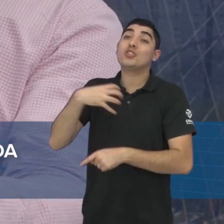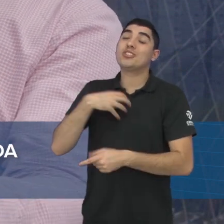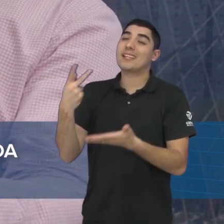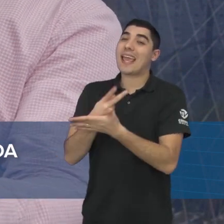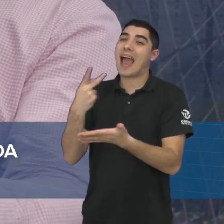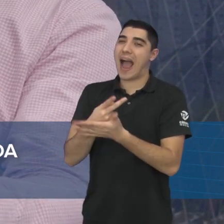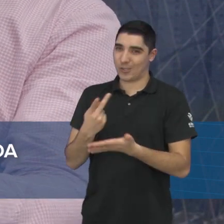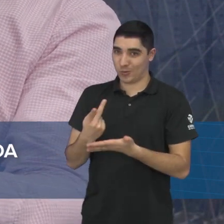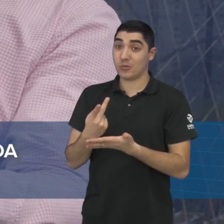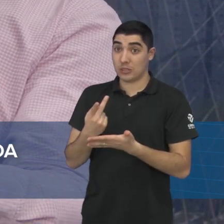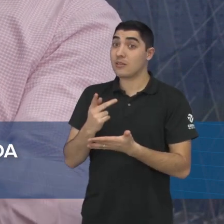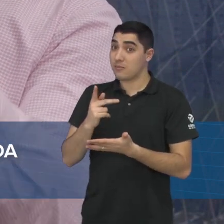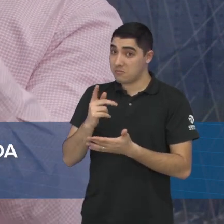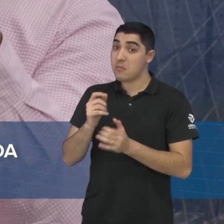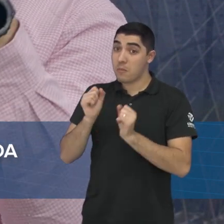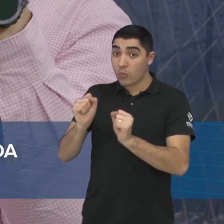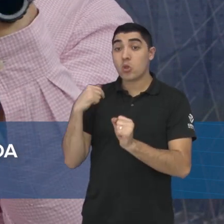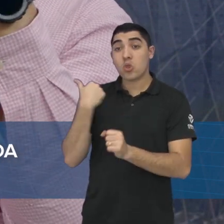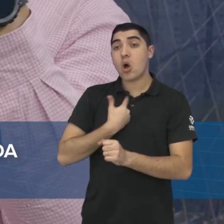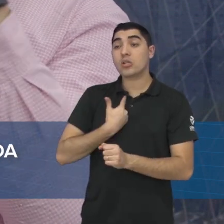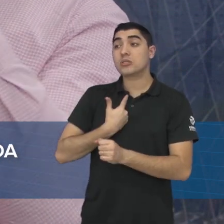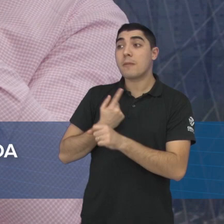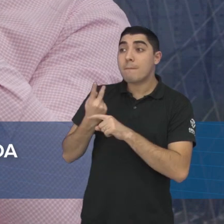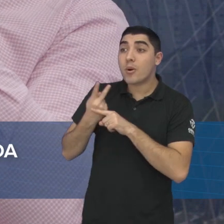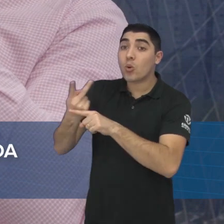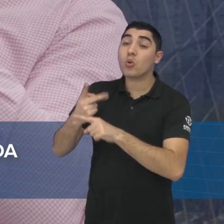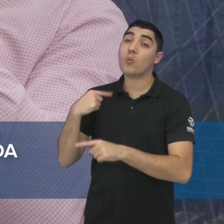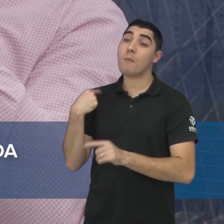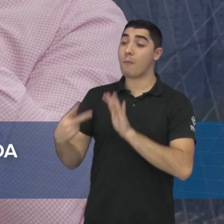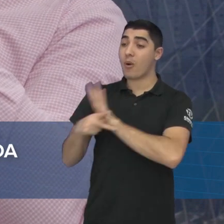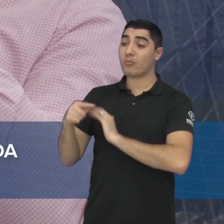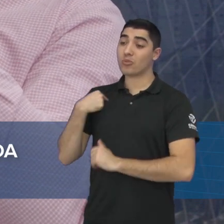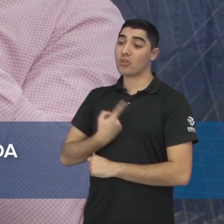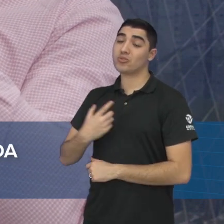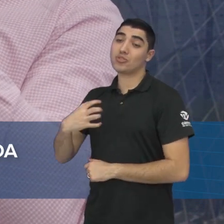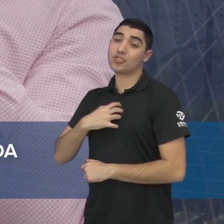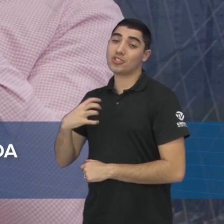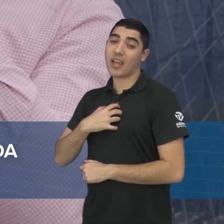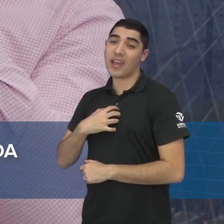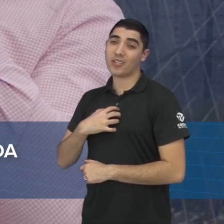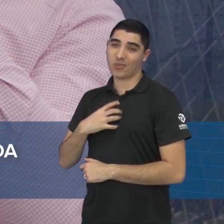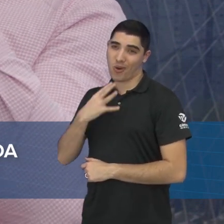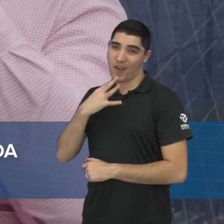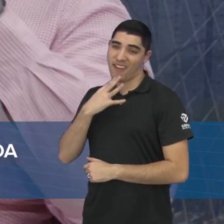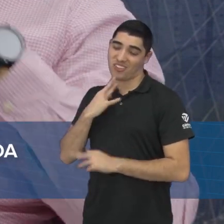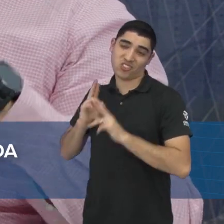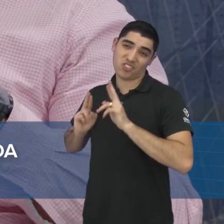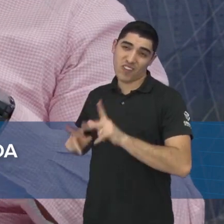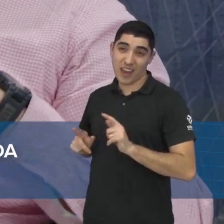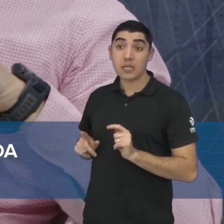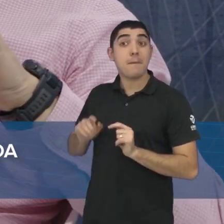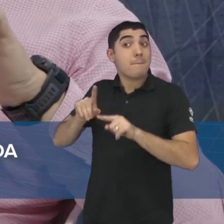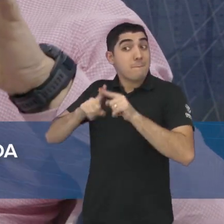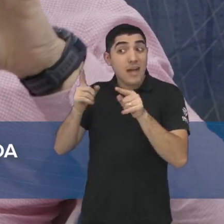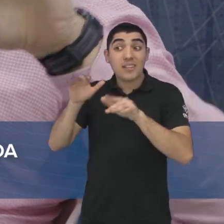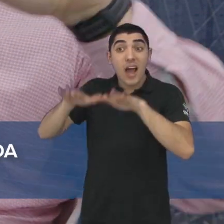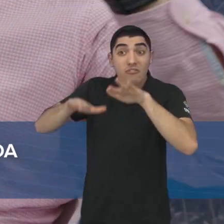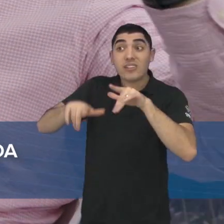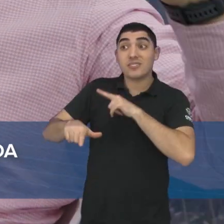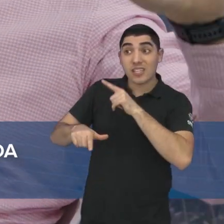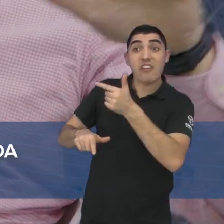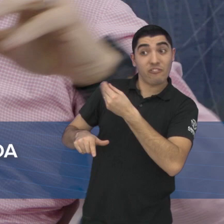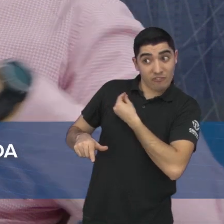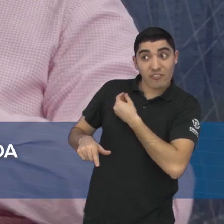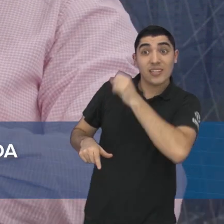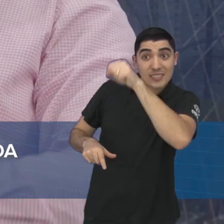maneira certa, né? Porque a gente procura vida da maneira como a gente conhece. E pode ser que a gente esteja procurando num lugar e ela esteja com uma